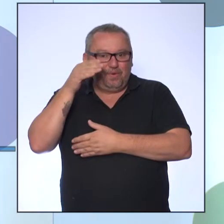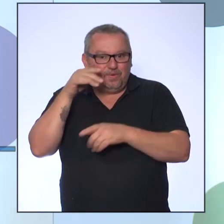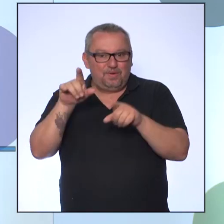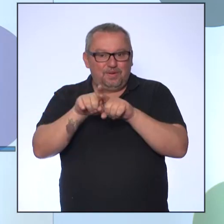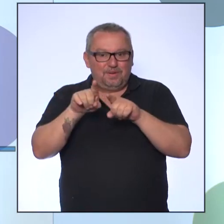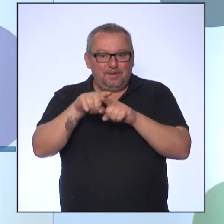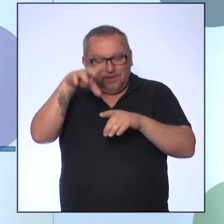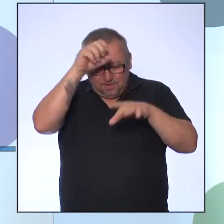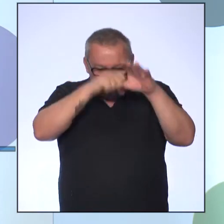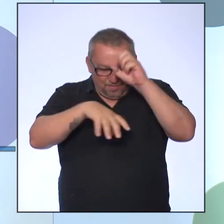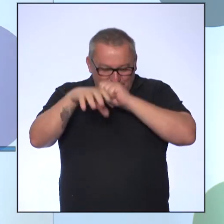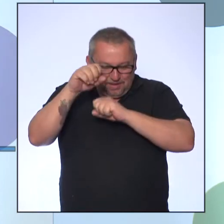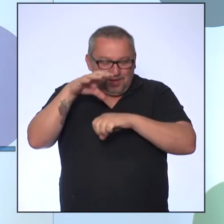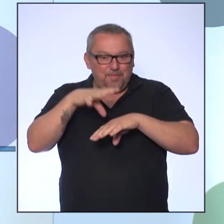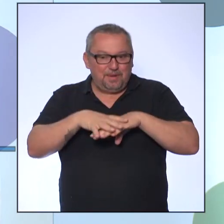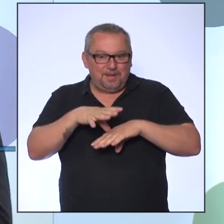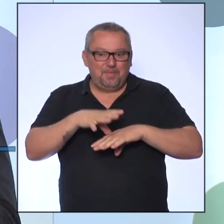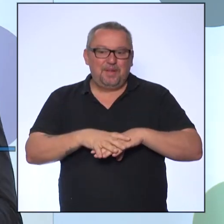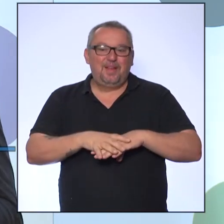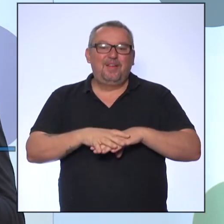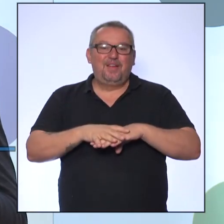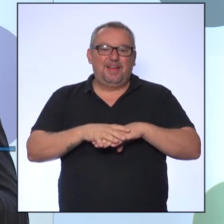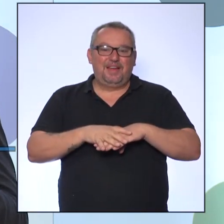que queiram aprender um pouco de matemática.